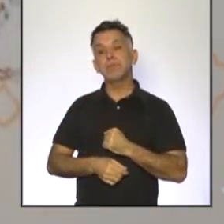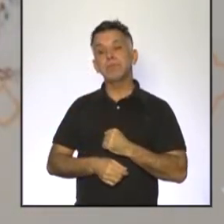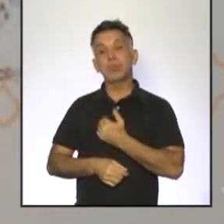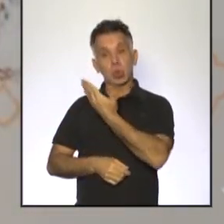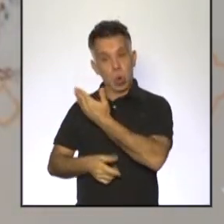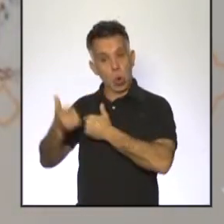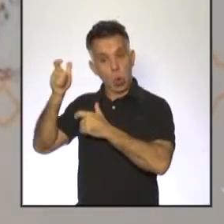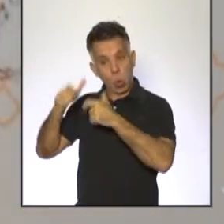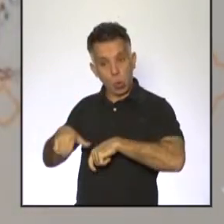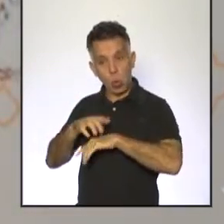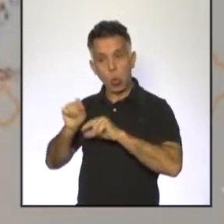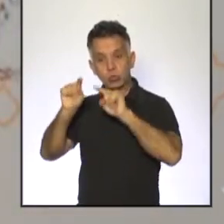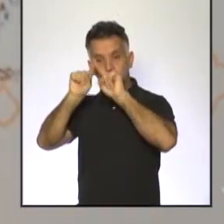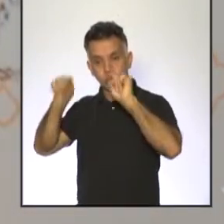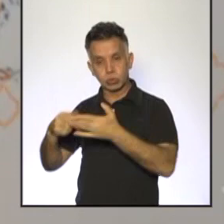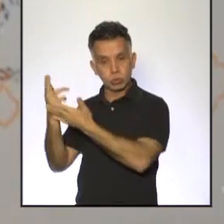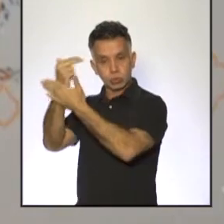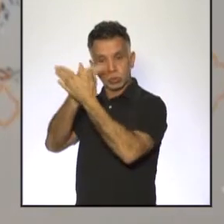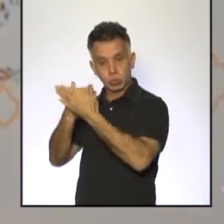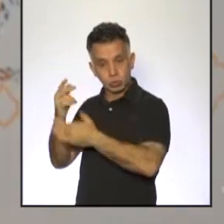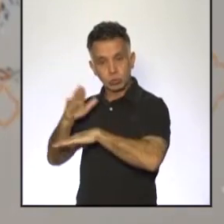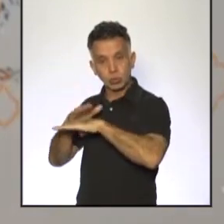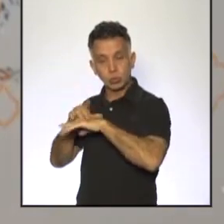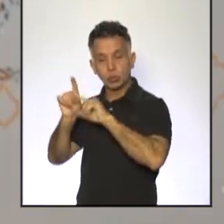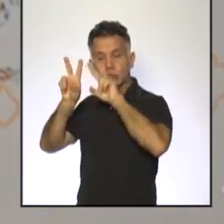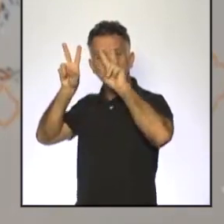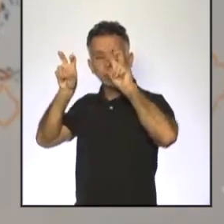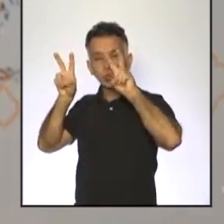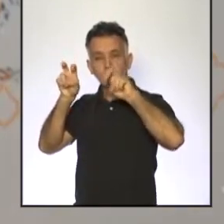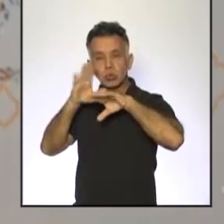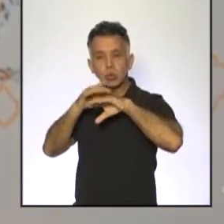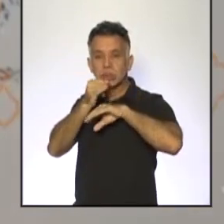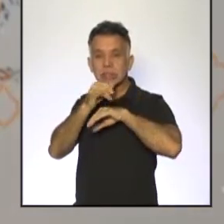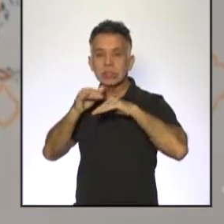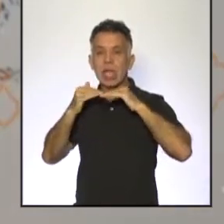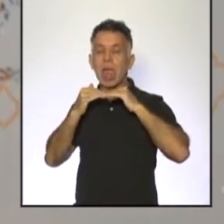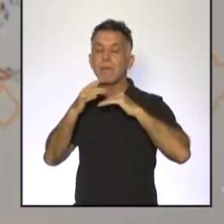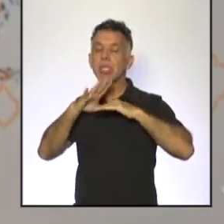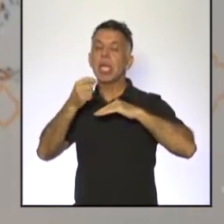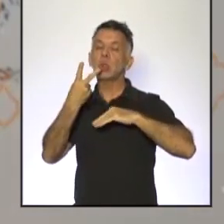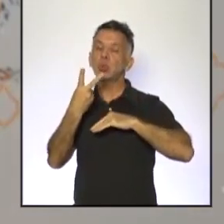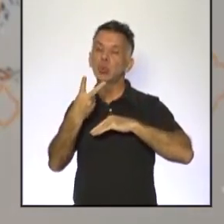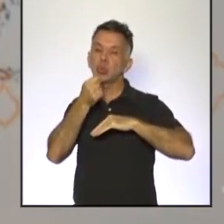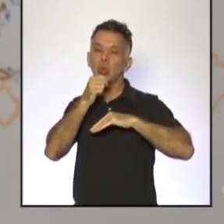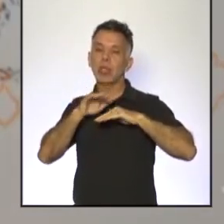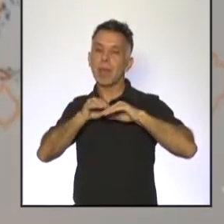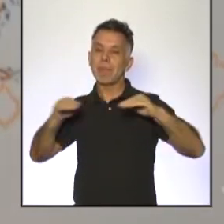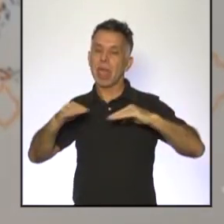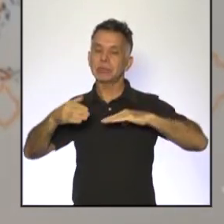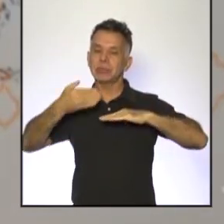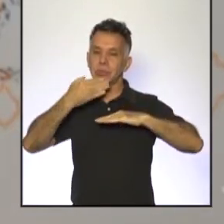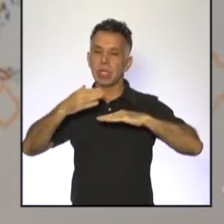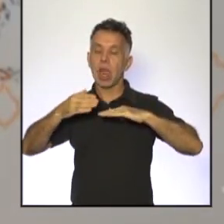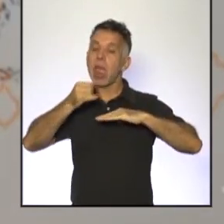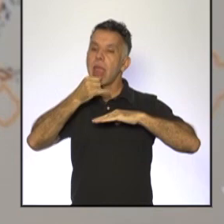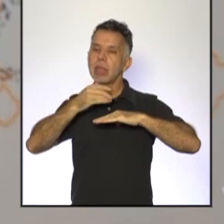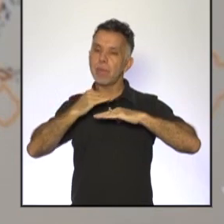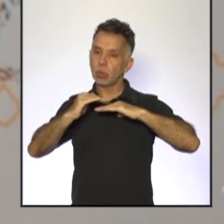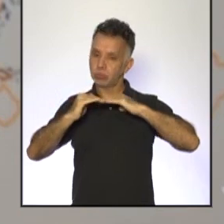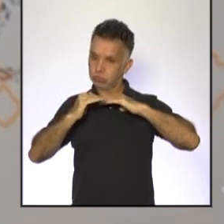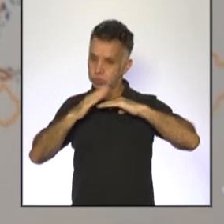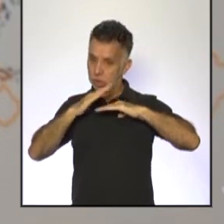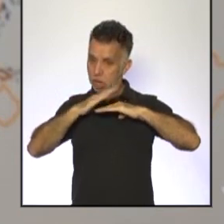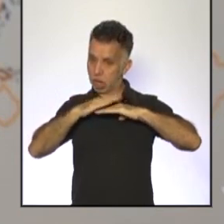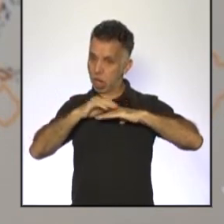é a subducção. Principalmente quando nós temos a convergência entre 2 placas tectônicas. Uma de origem oceânica,